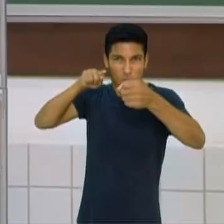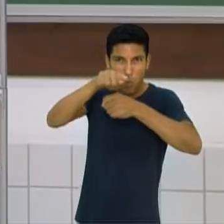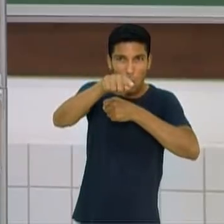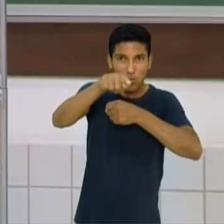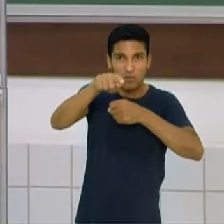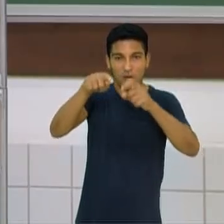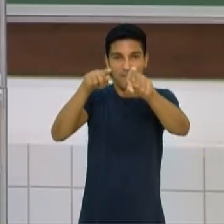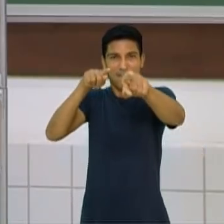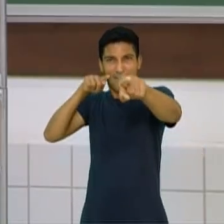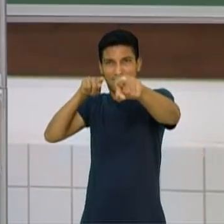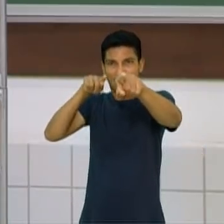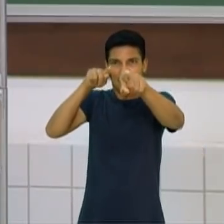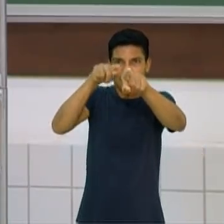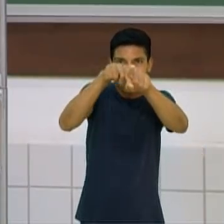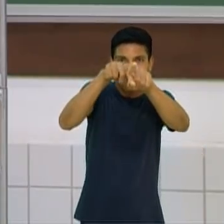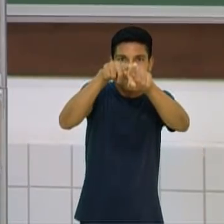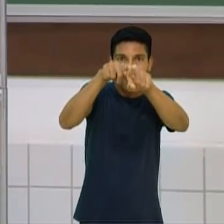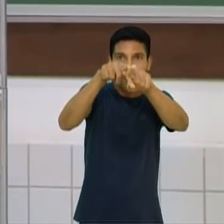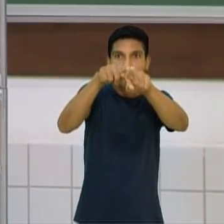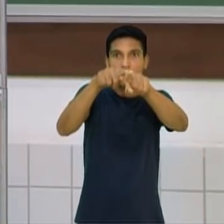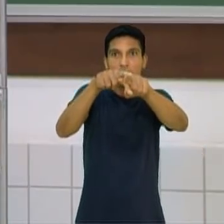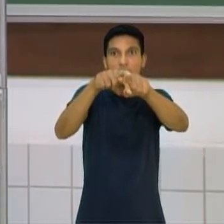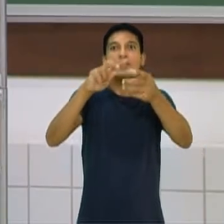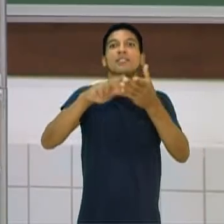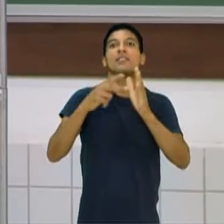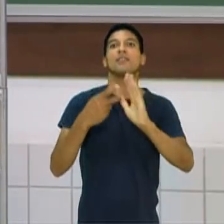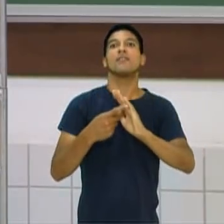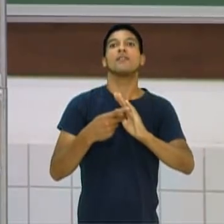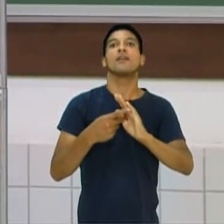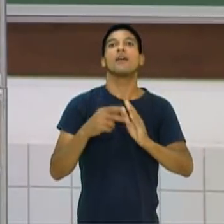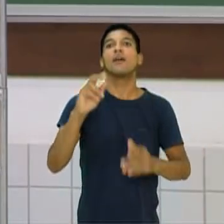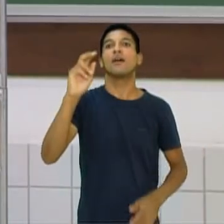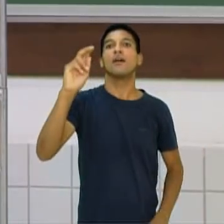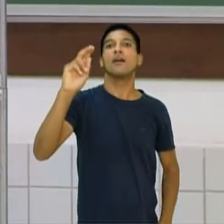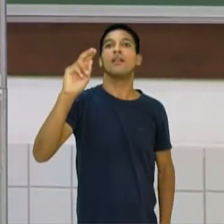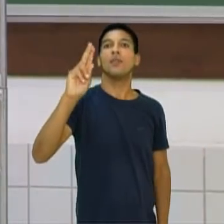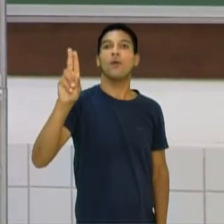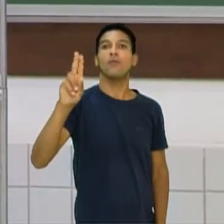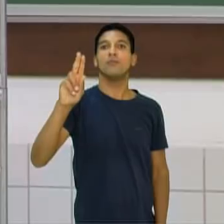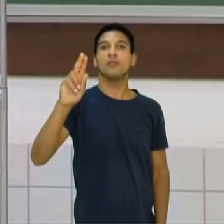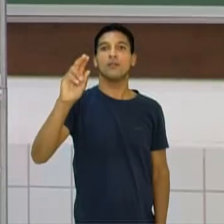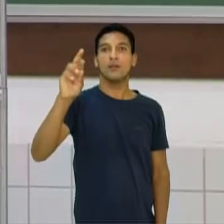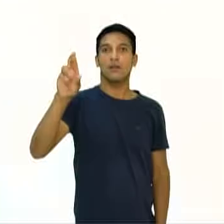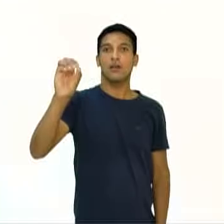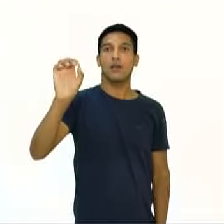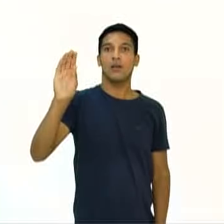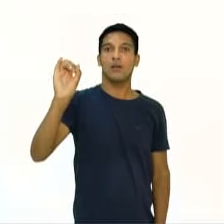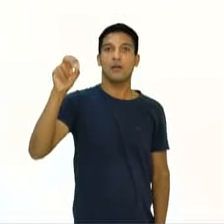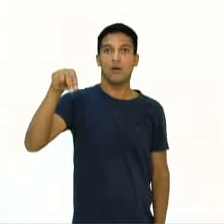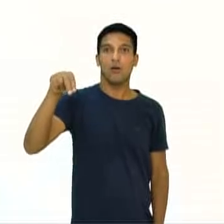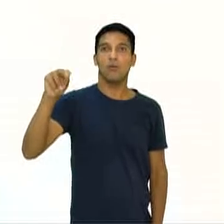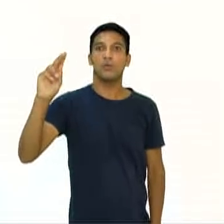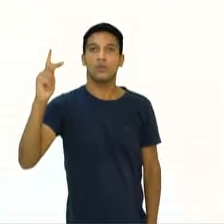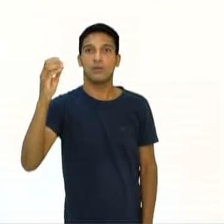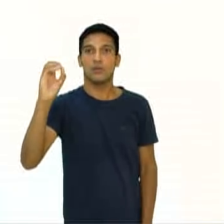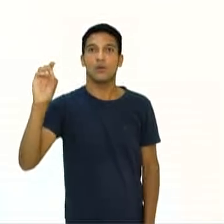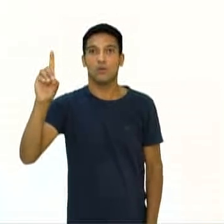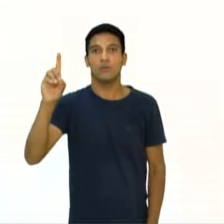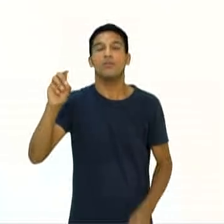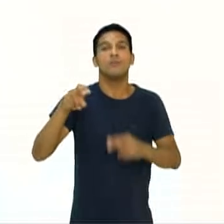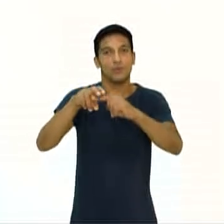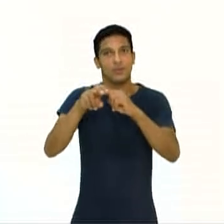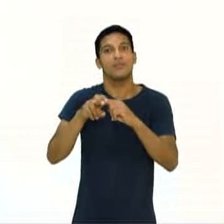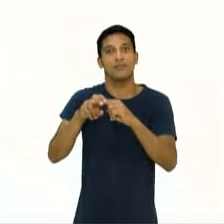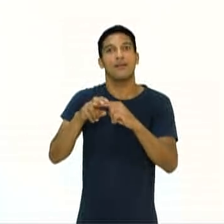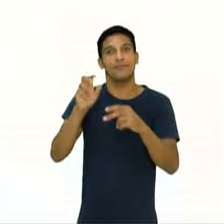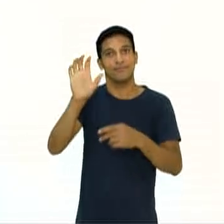proeza, né, conseguiu um Robin Hood. E como prêmio, quando isso ocorre, a jogada é chamada de